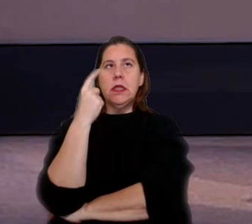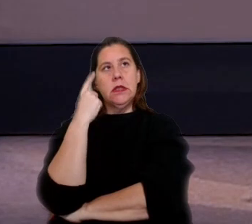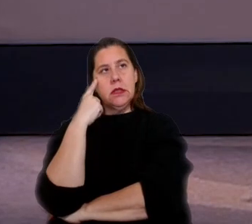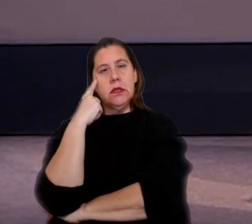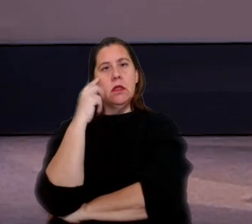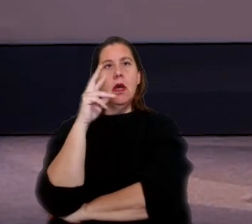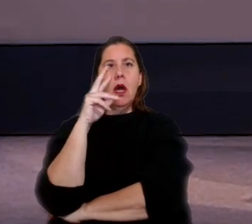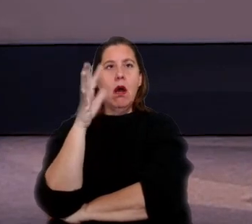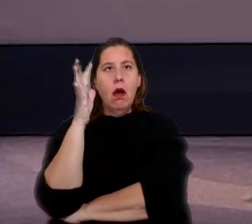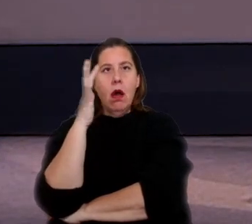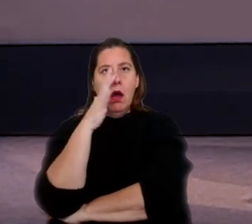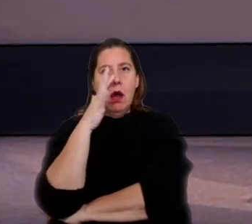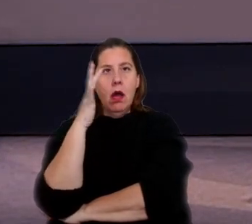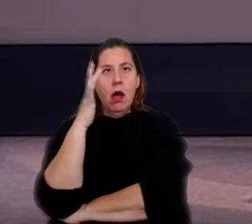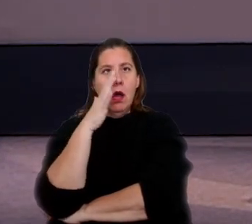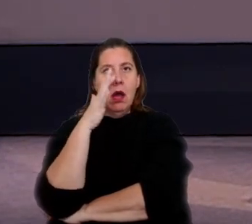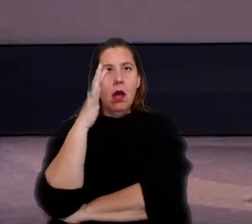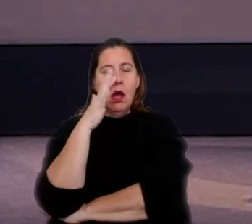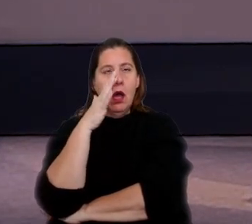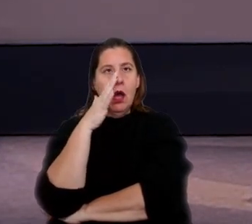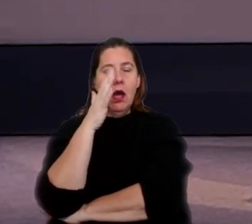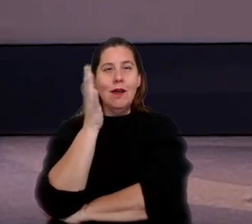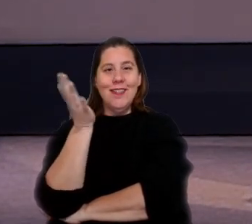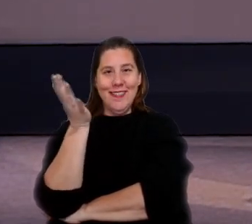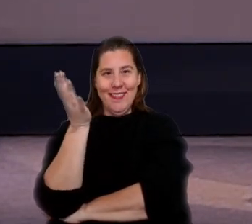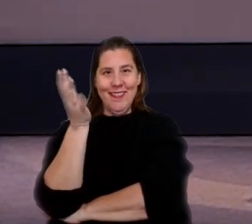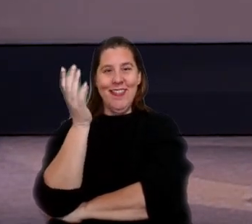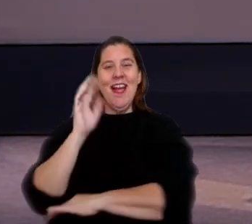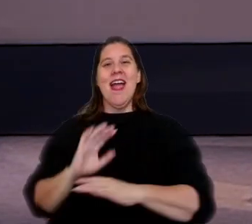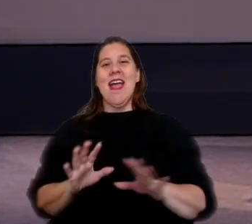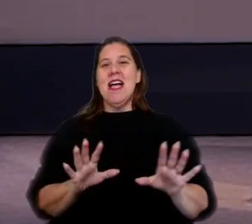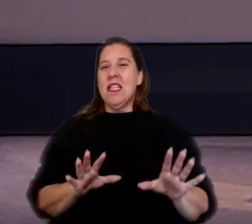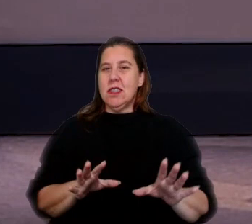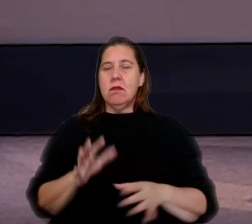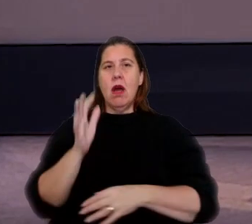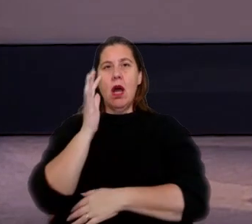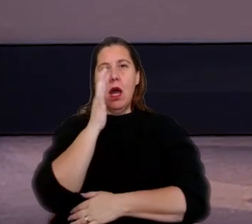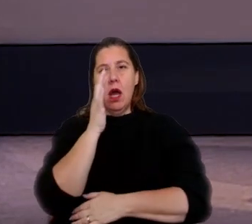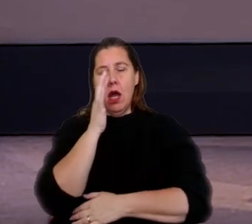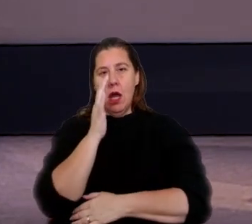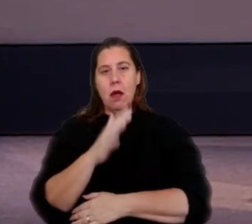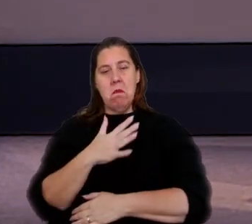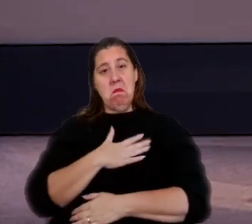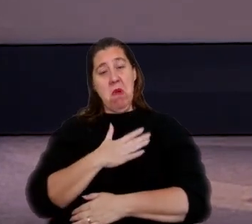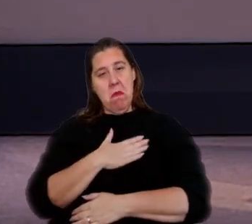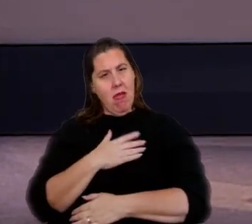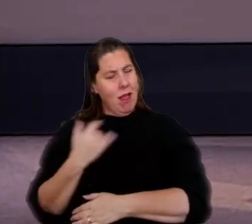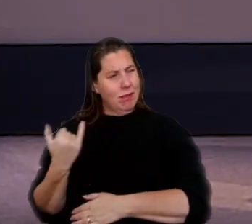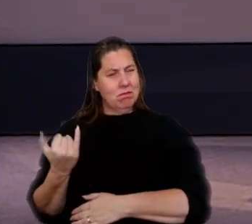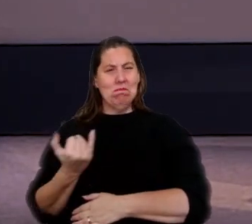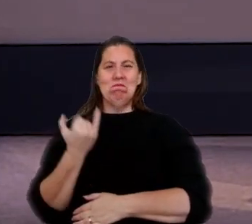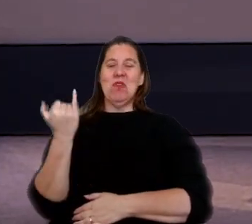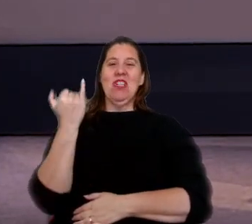eu diria um olhar de fascinação. Essa dimensão de fascinação é, para